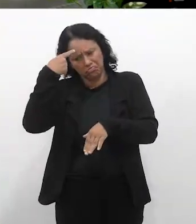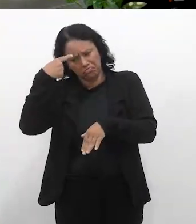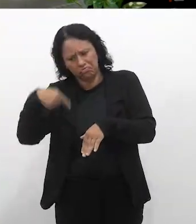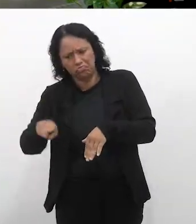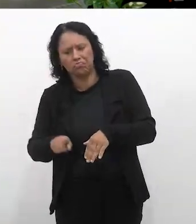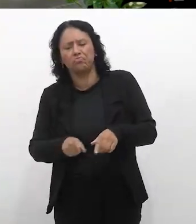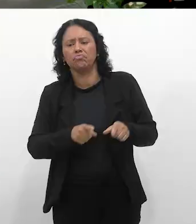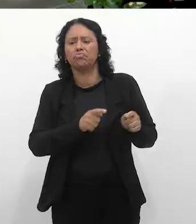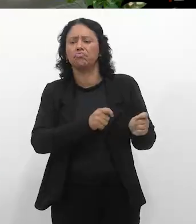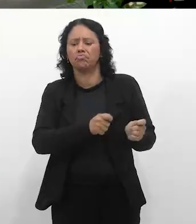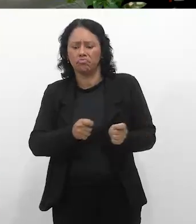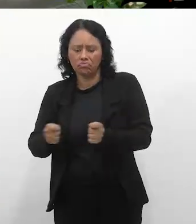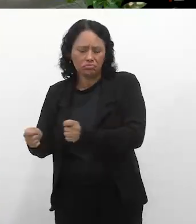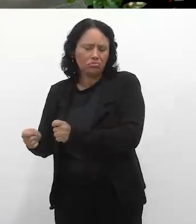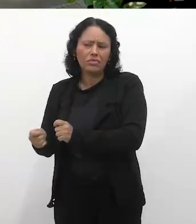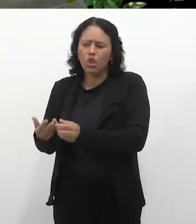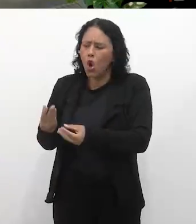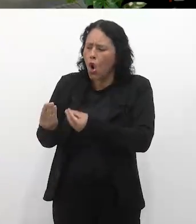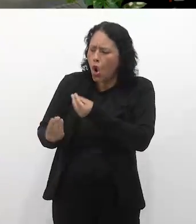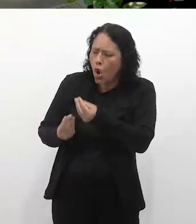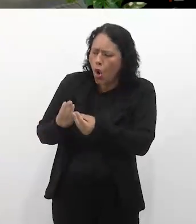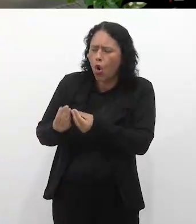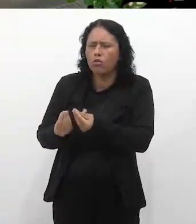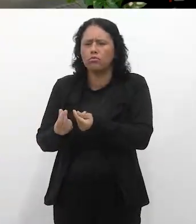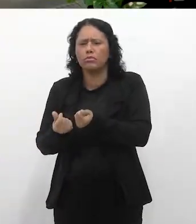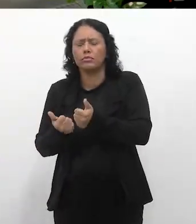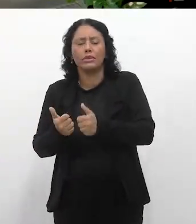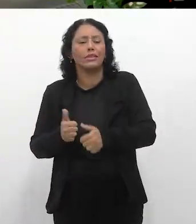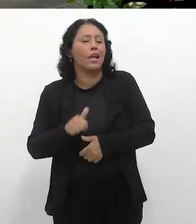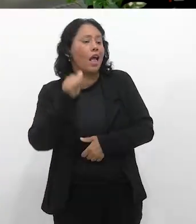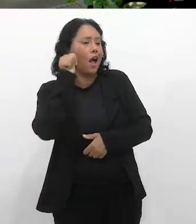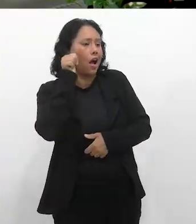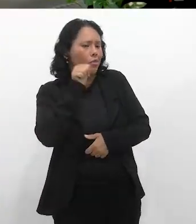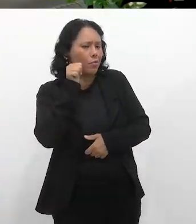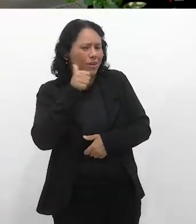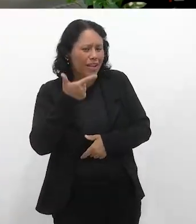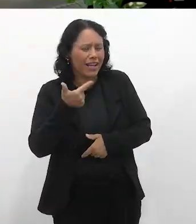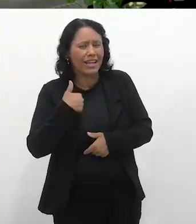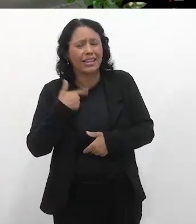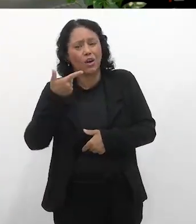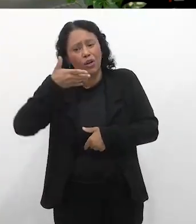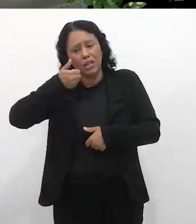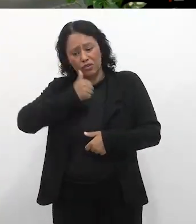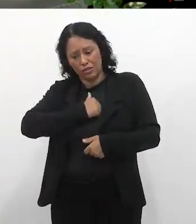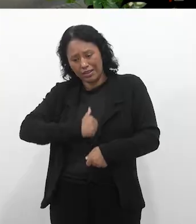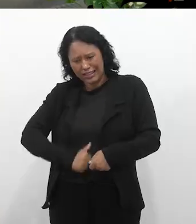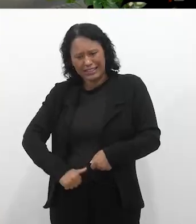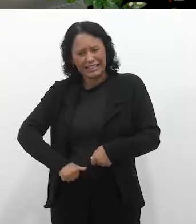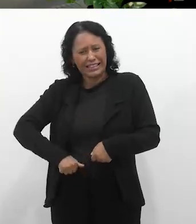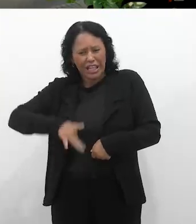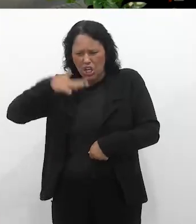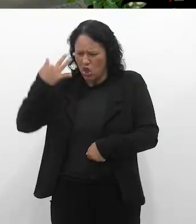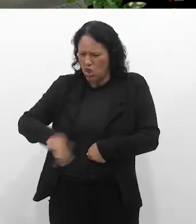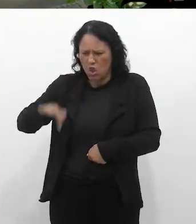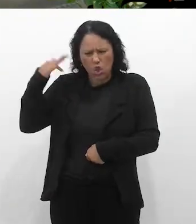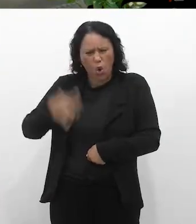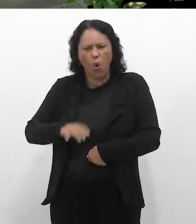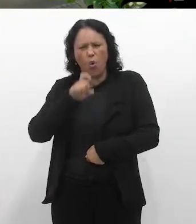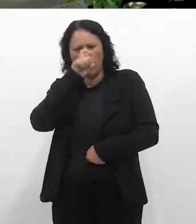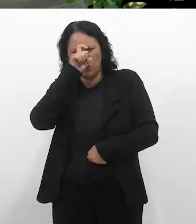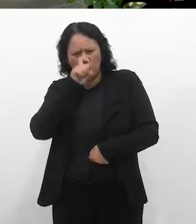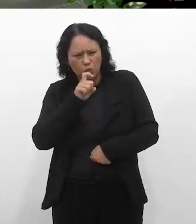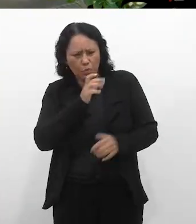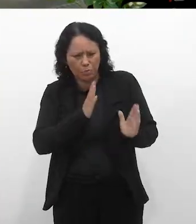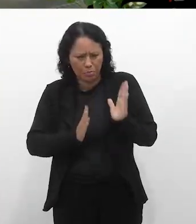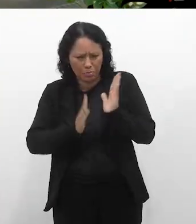dia. Mas eu igual o Cláudio Moura, eu perguntei, mas como é que é isso aqui, isso aqui? Ela, não, tem muita dor para evacuar. Quando eu vou evacuar